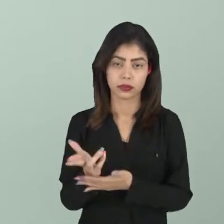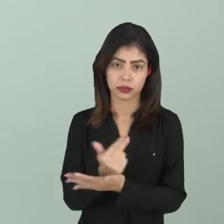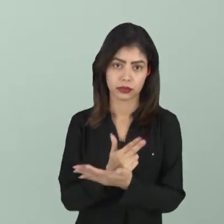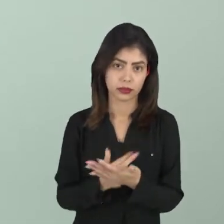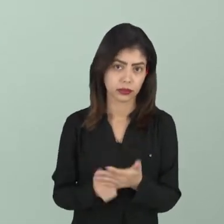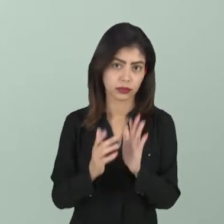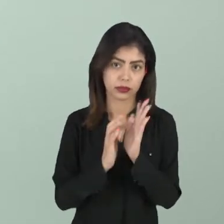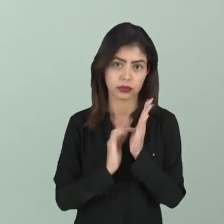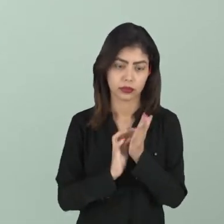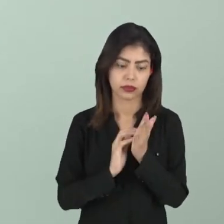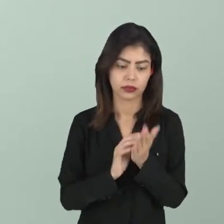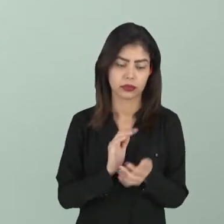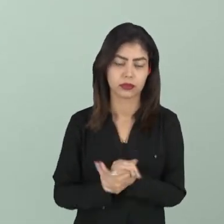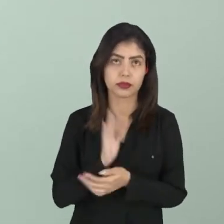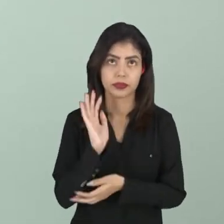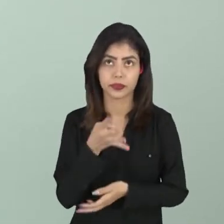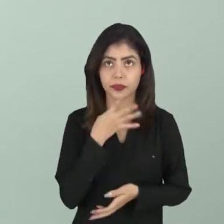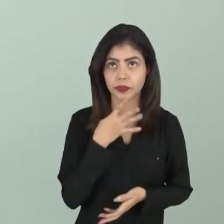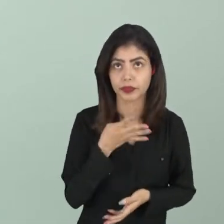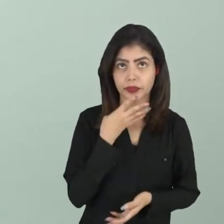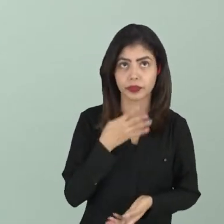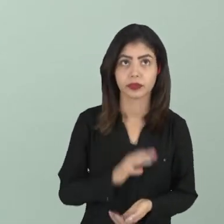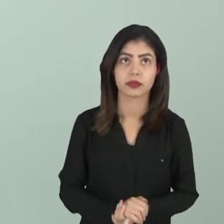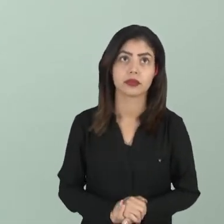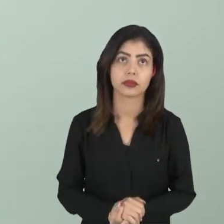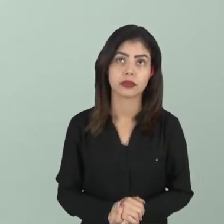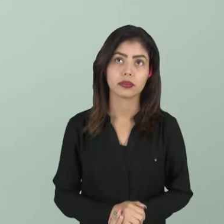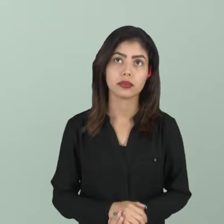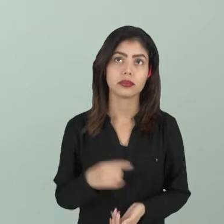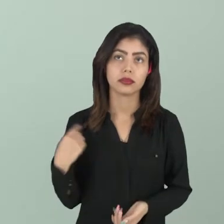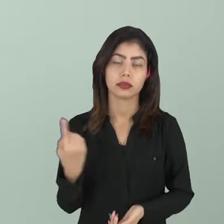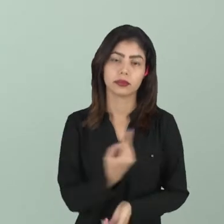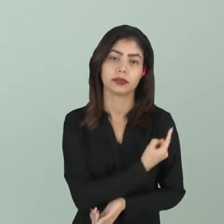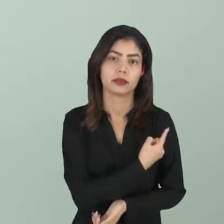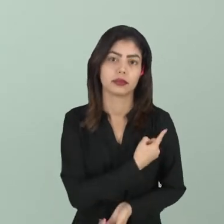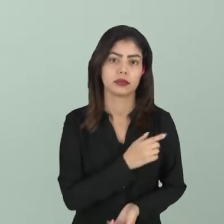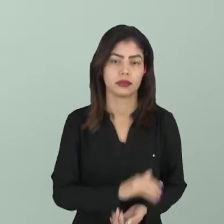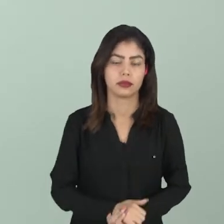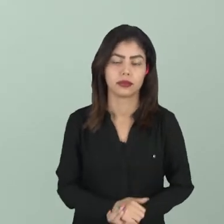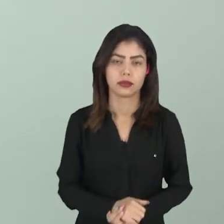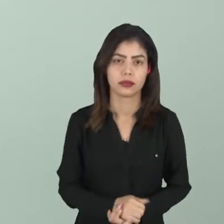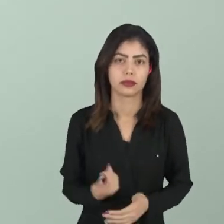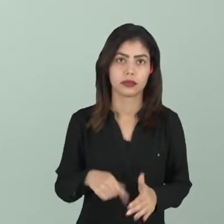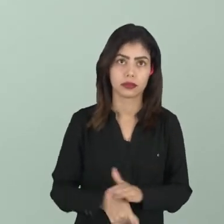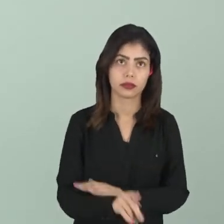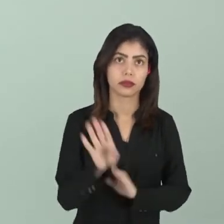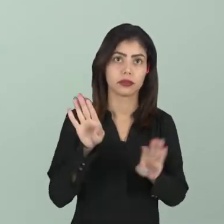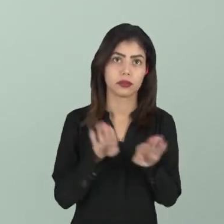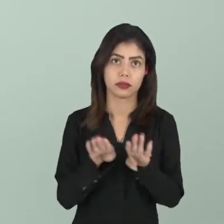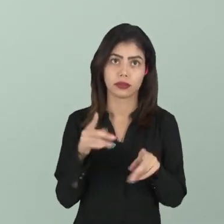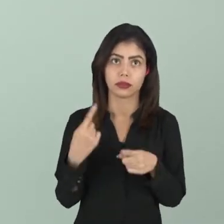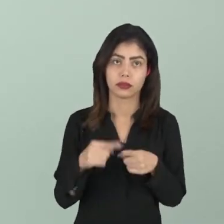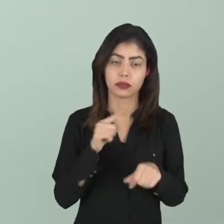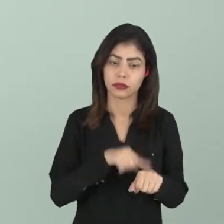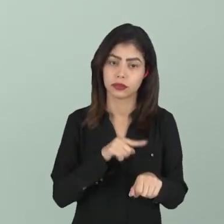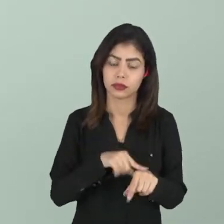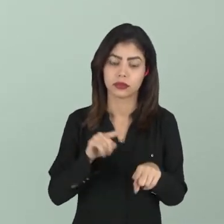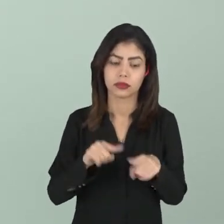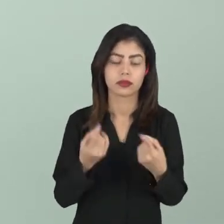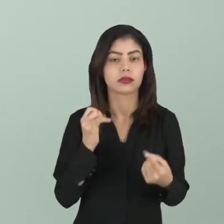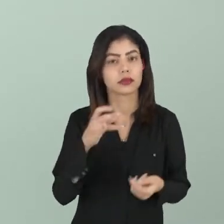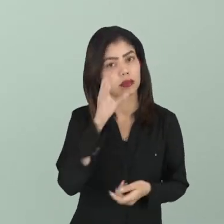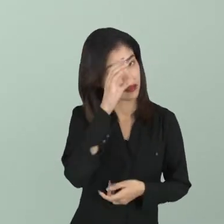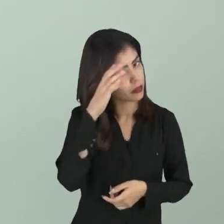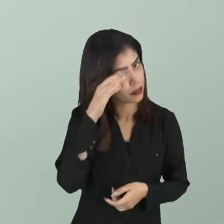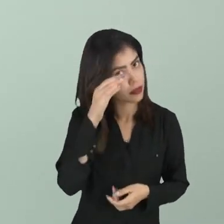arte digital que nós já conhecemos, faz parte do nosso meio, nós não vamos nos aprofundar nela, até por conta do tempo, mas se você